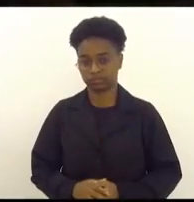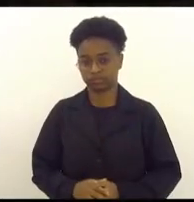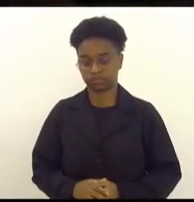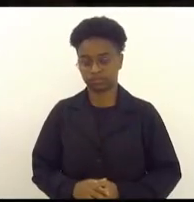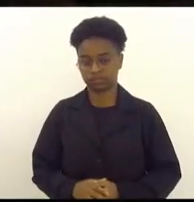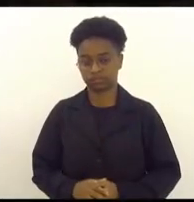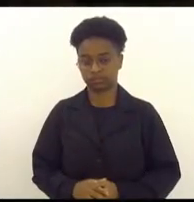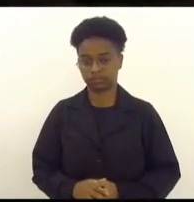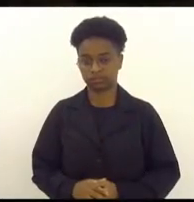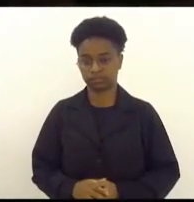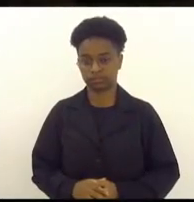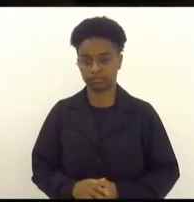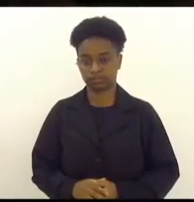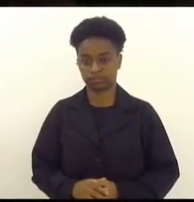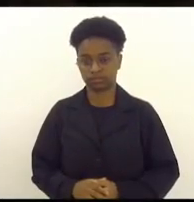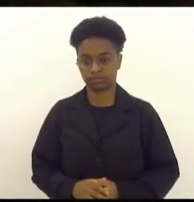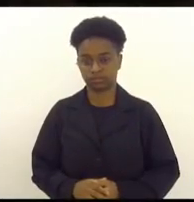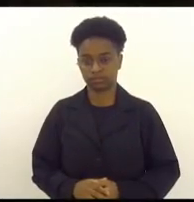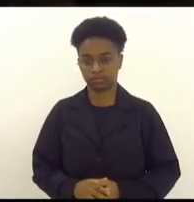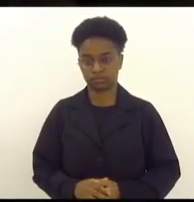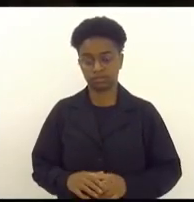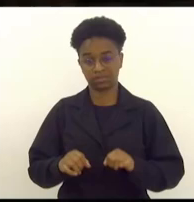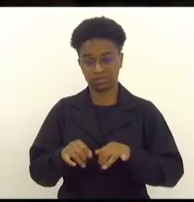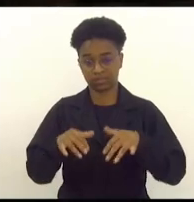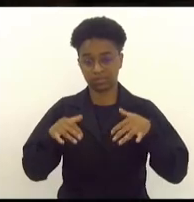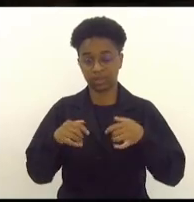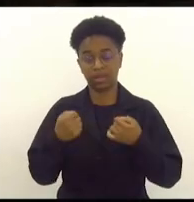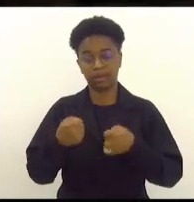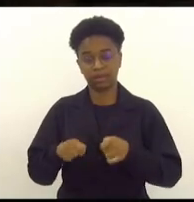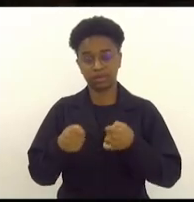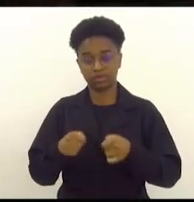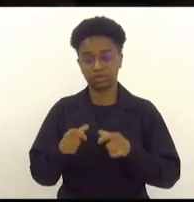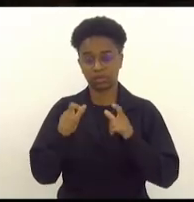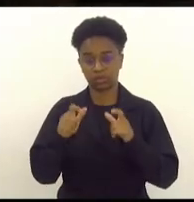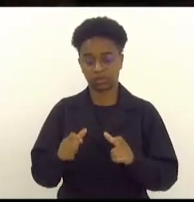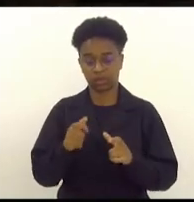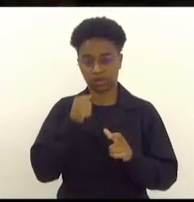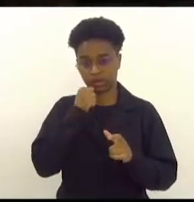Parlamento tem que ser objeto